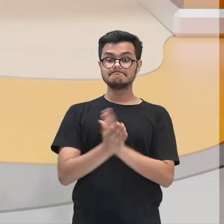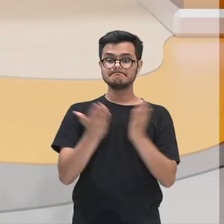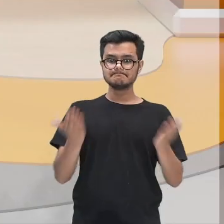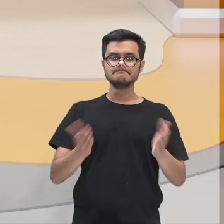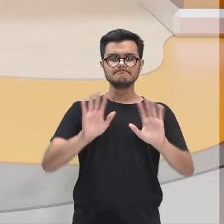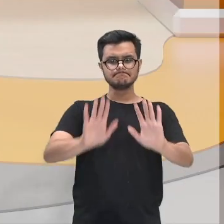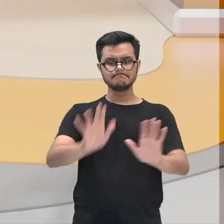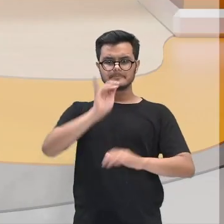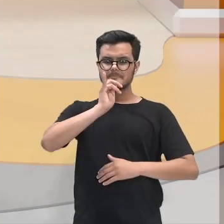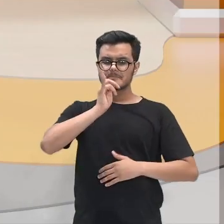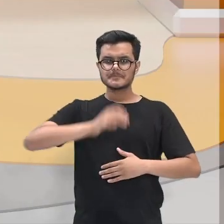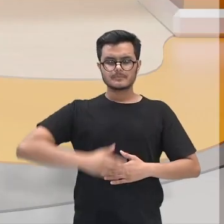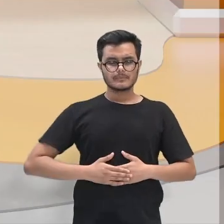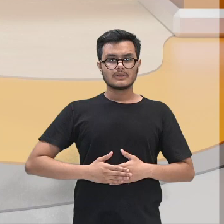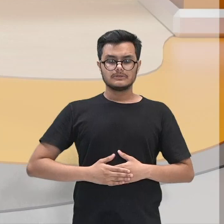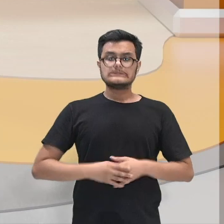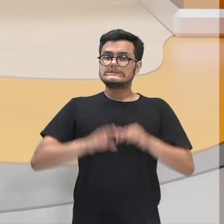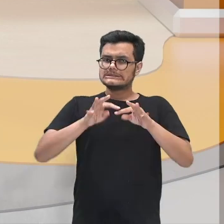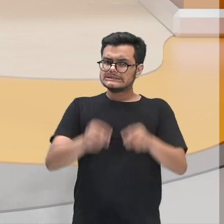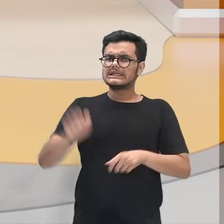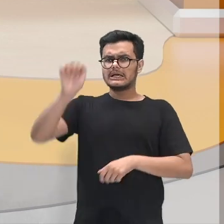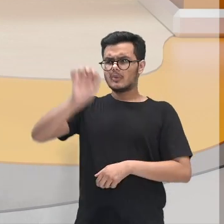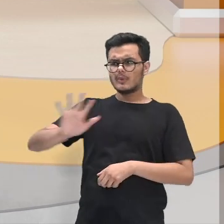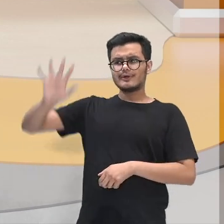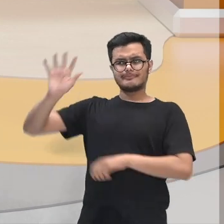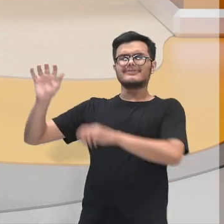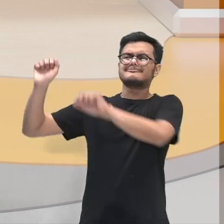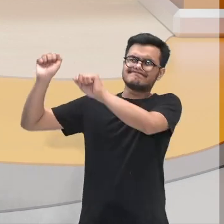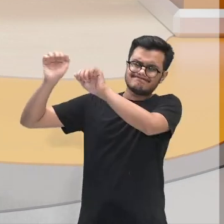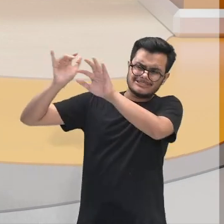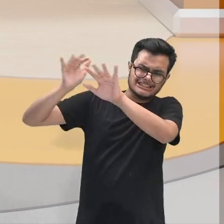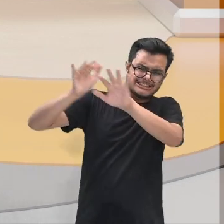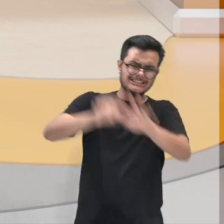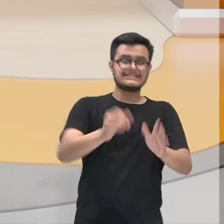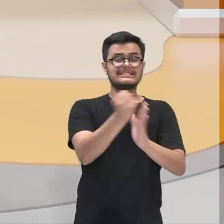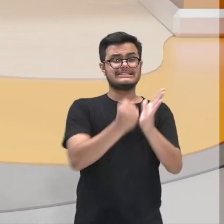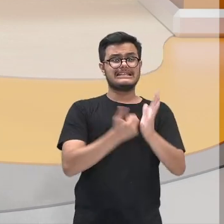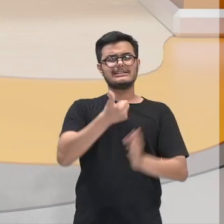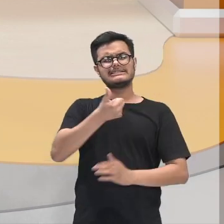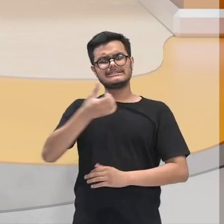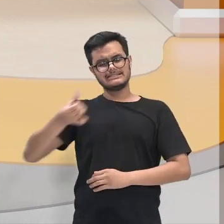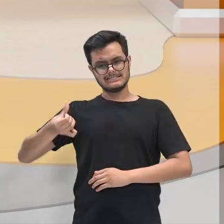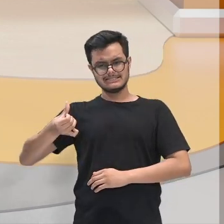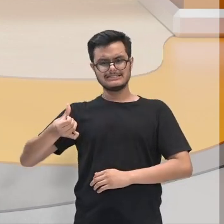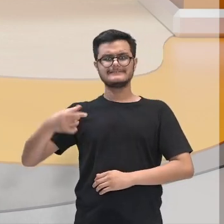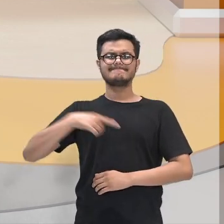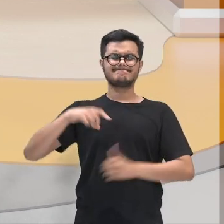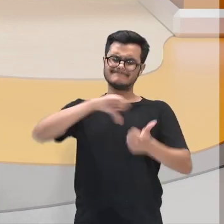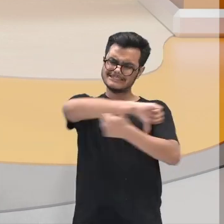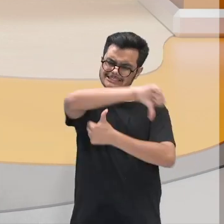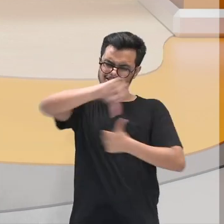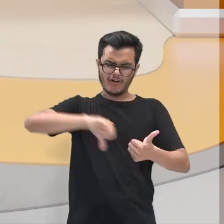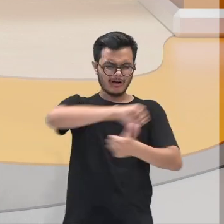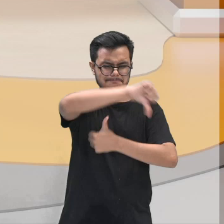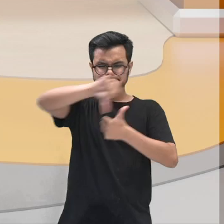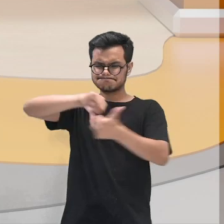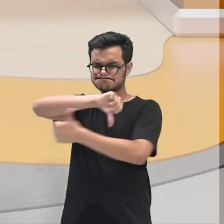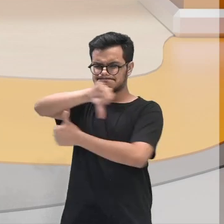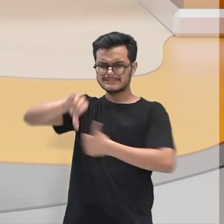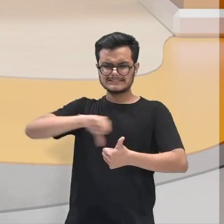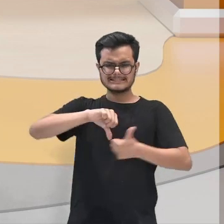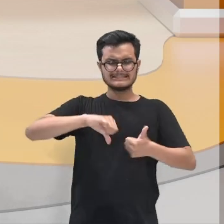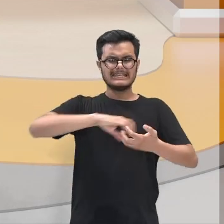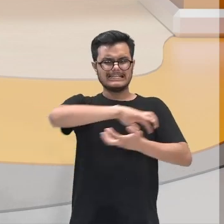olha só, por mais que os europeus tenham chegado aqui no século XVI, fizeram todas as transformações, acabaram